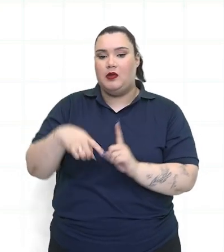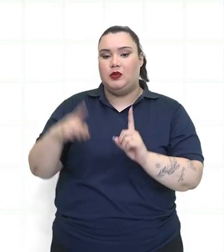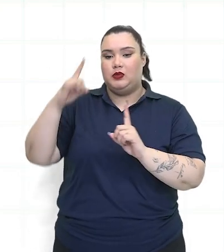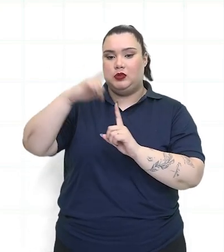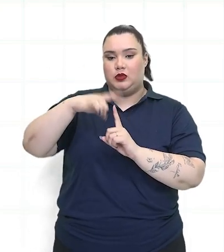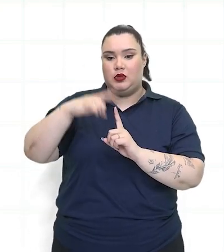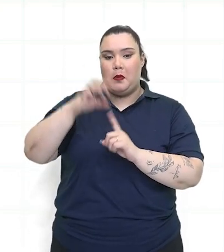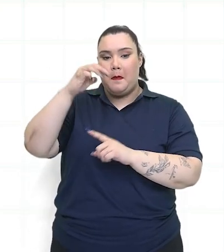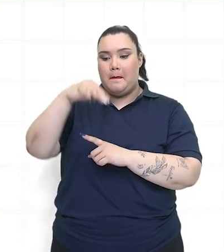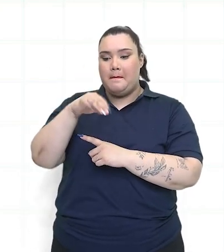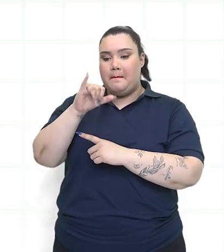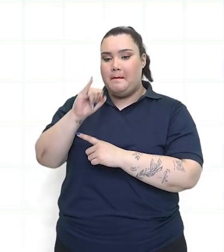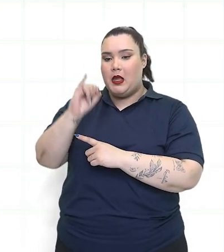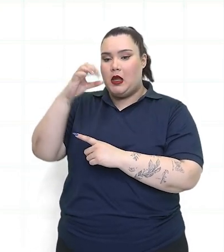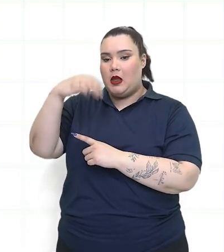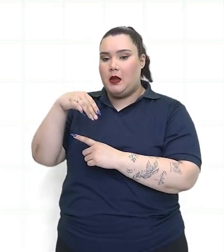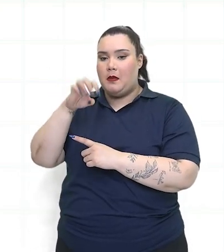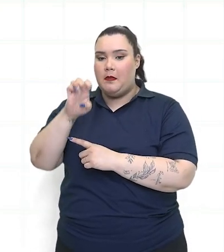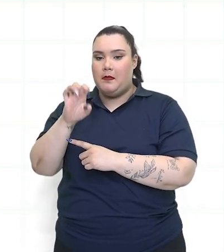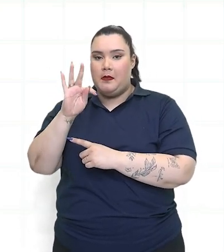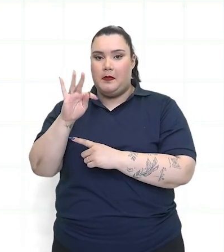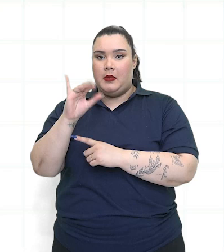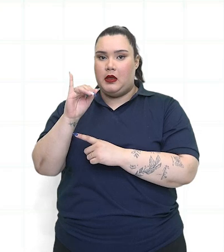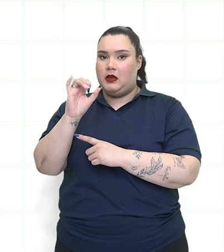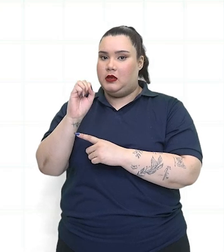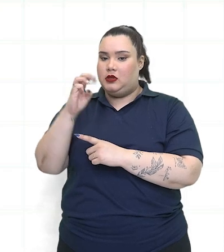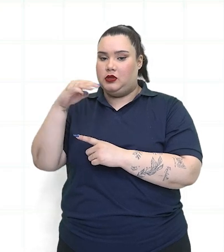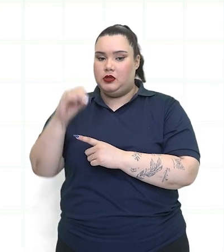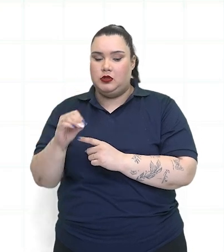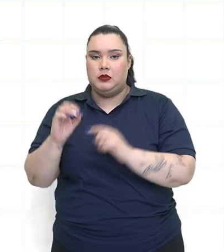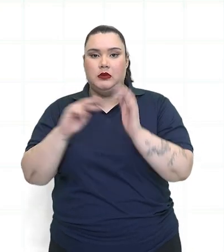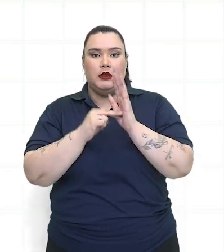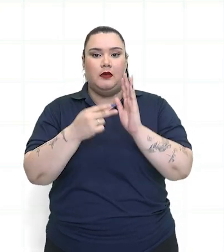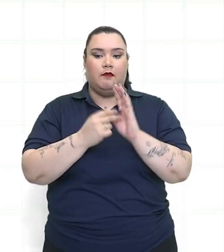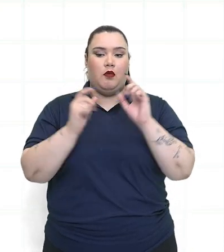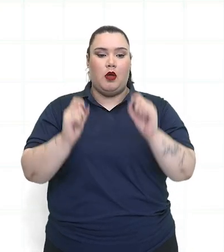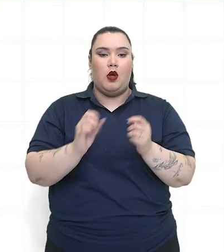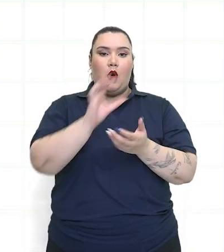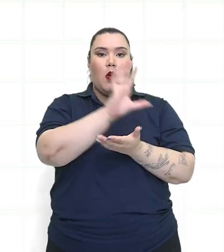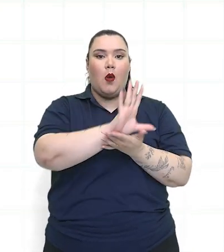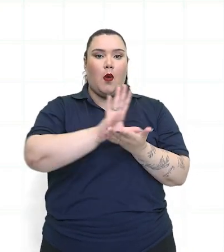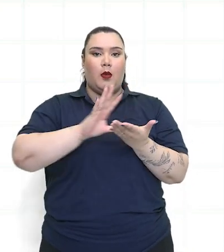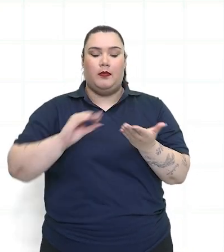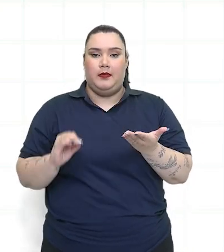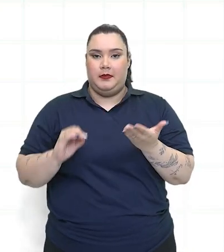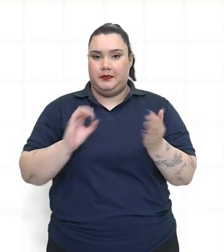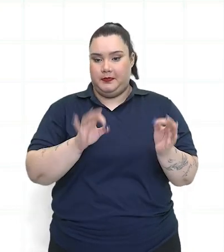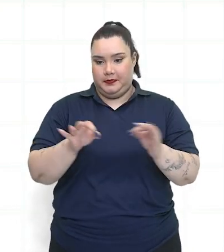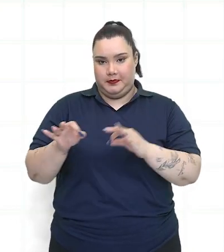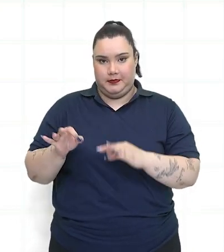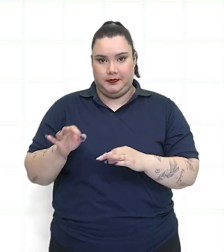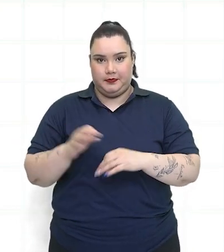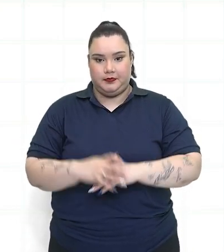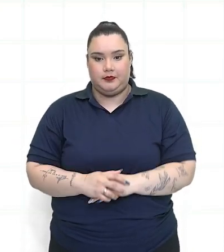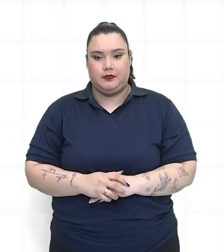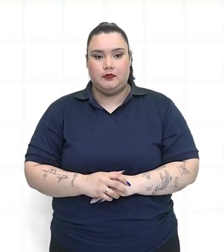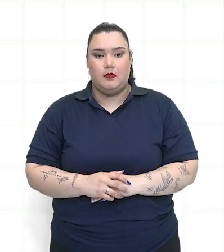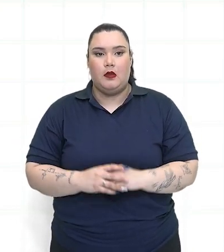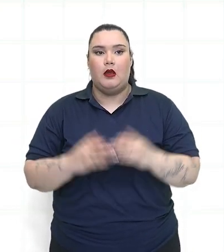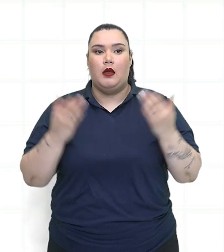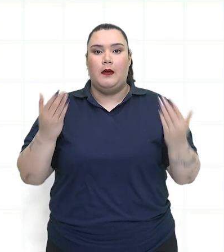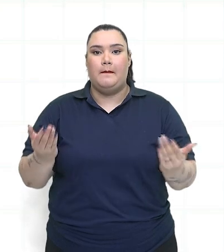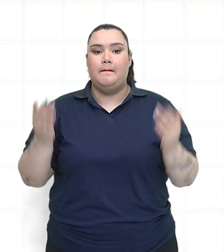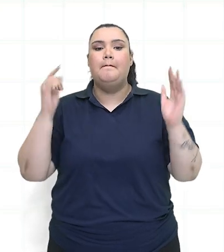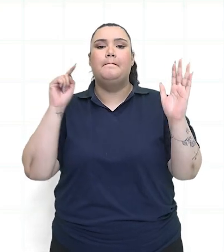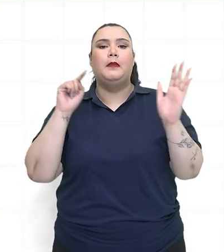de mimetismo. Isto é, imitação. Certo? Então, a pergunta